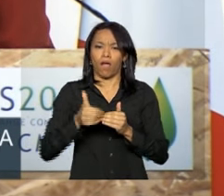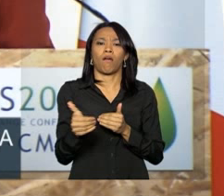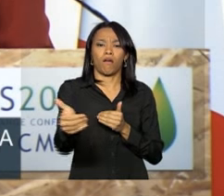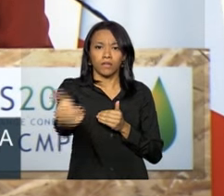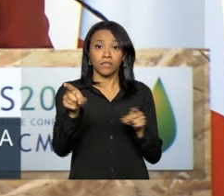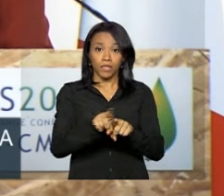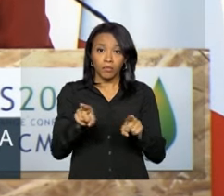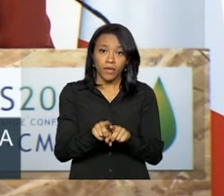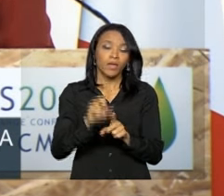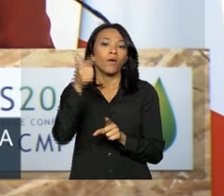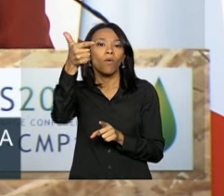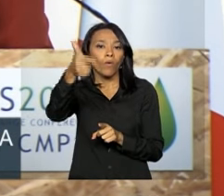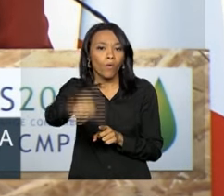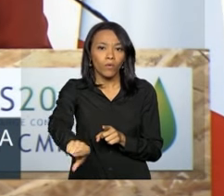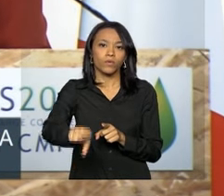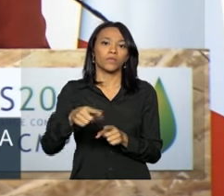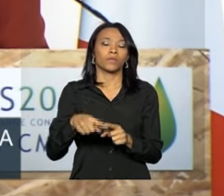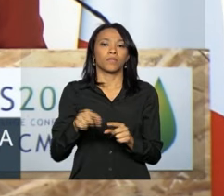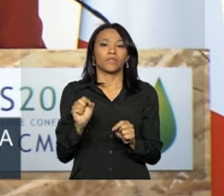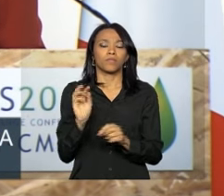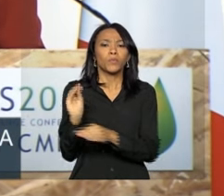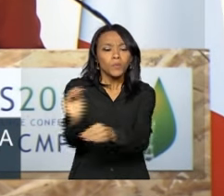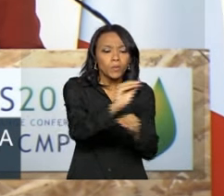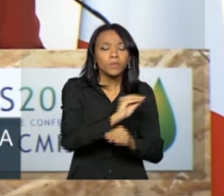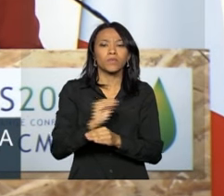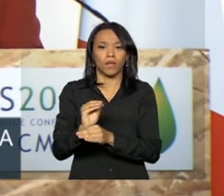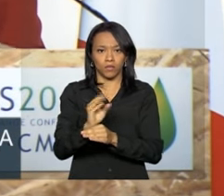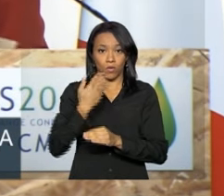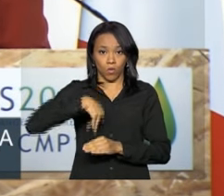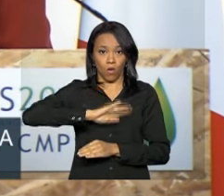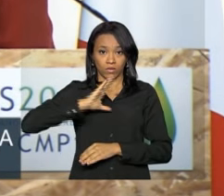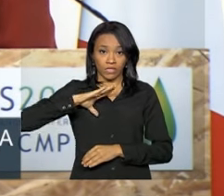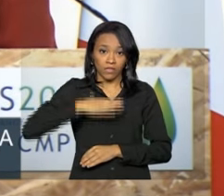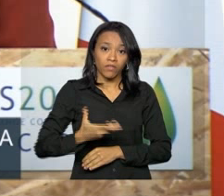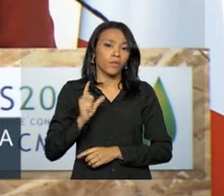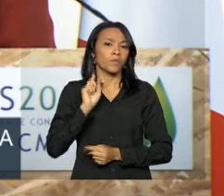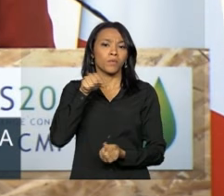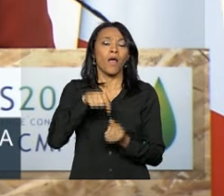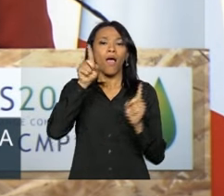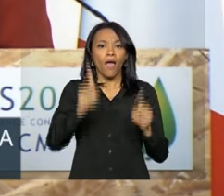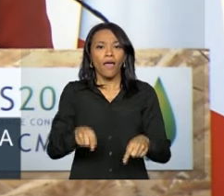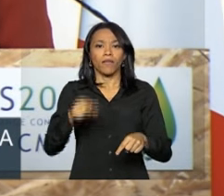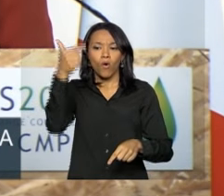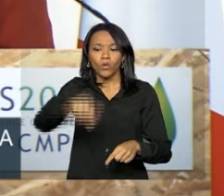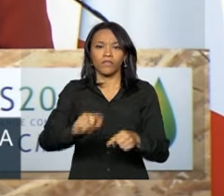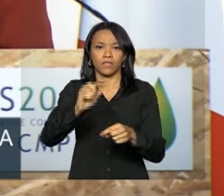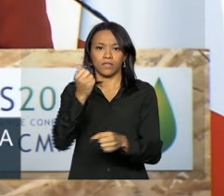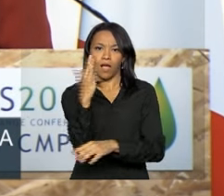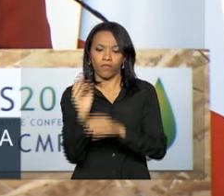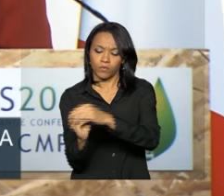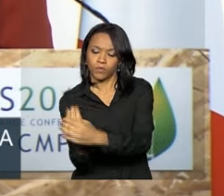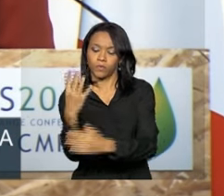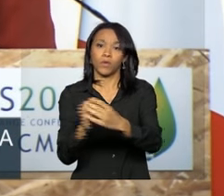as emissões de supressão legal de vegetação. Nosso desafio é restaurar e reflorestar